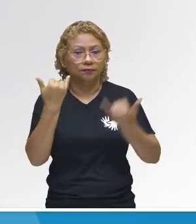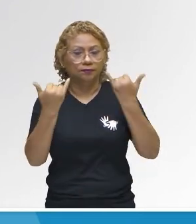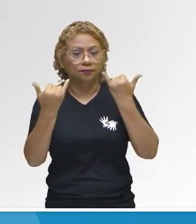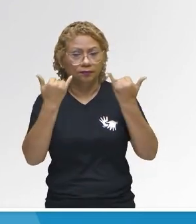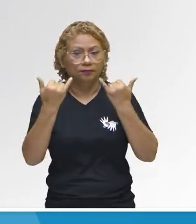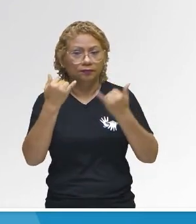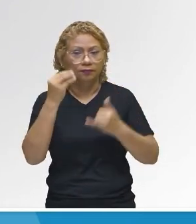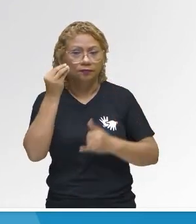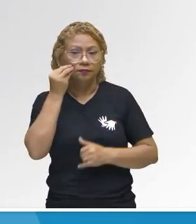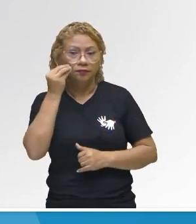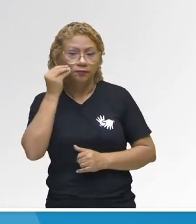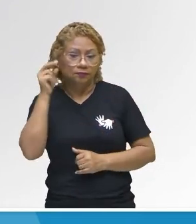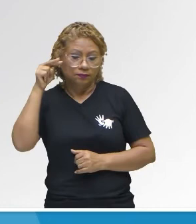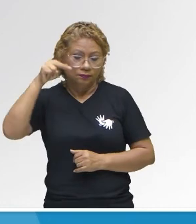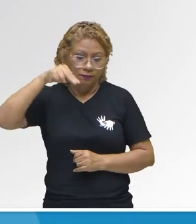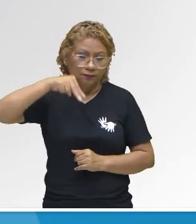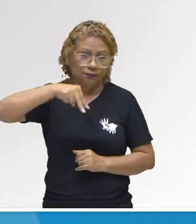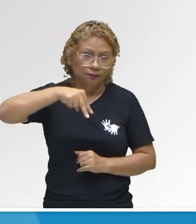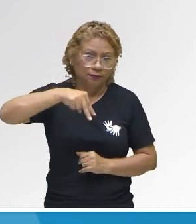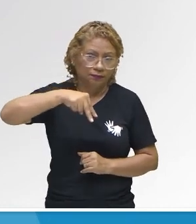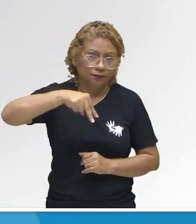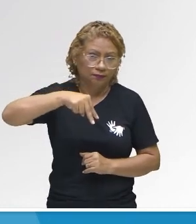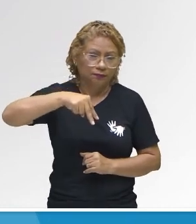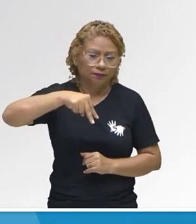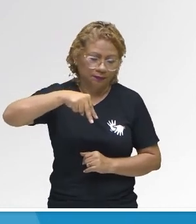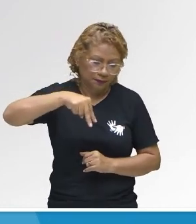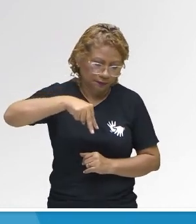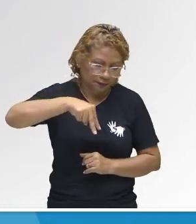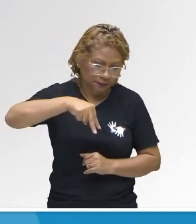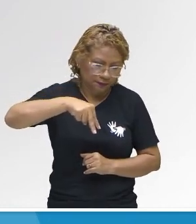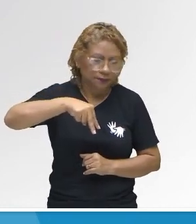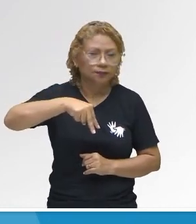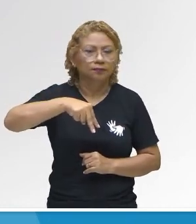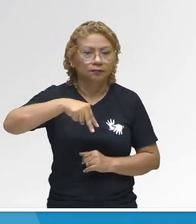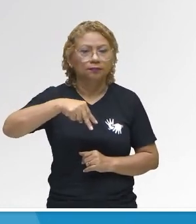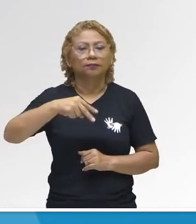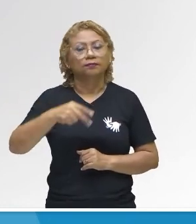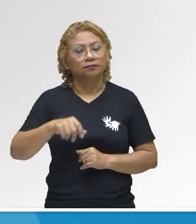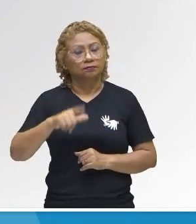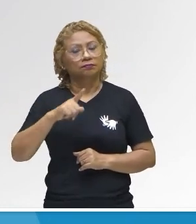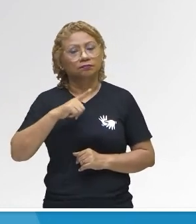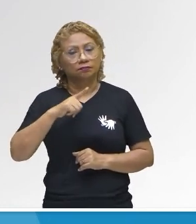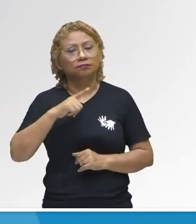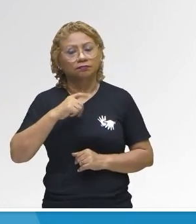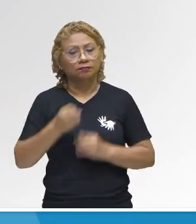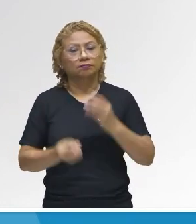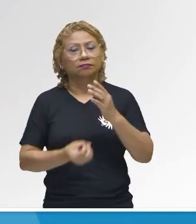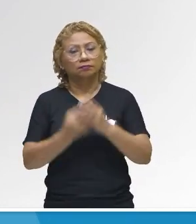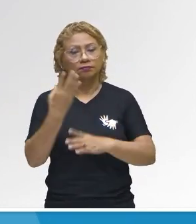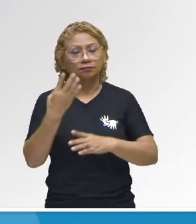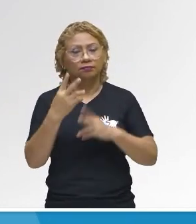tenho a formação de um triângulo. É ou não é?